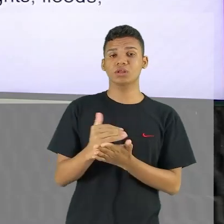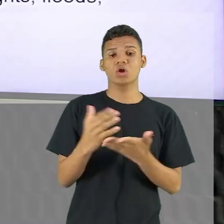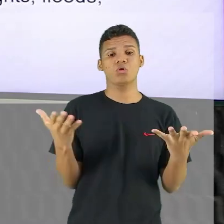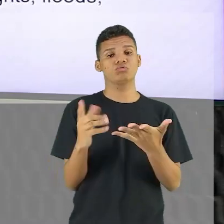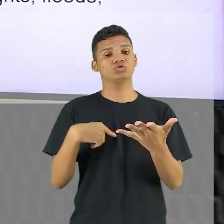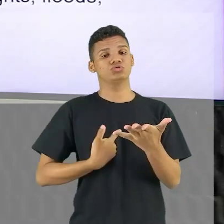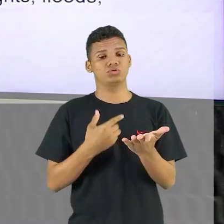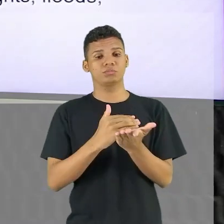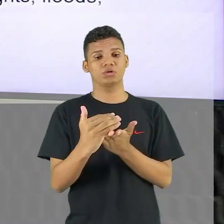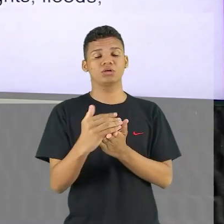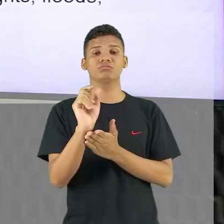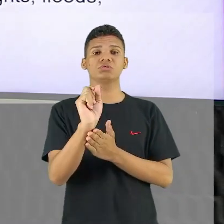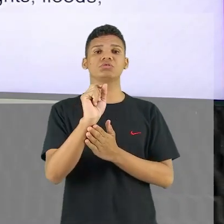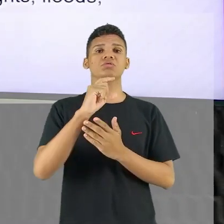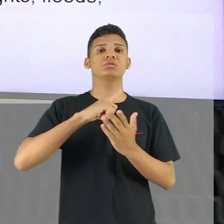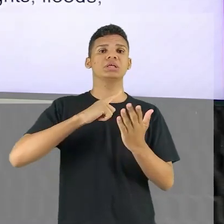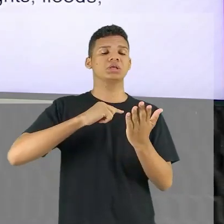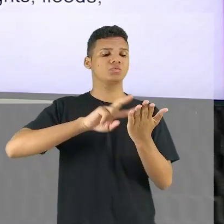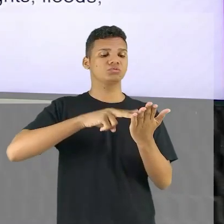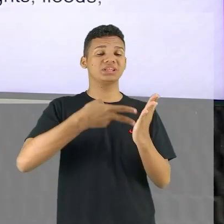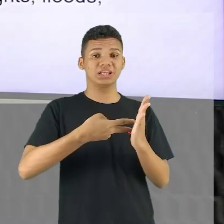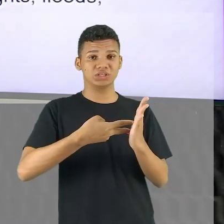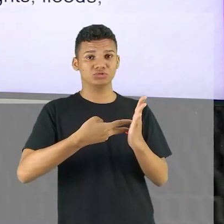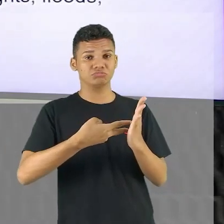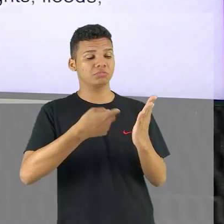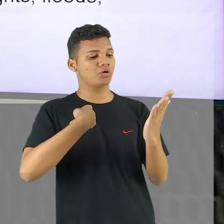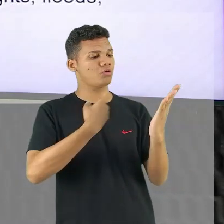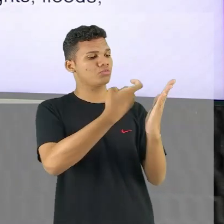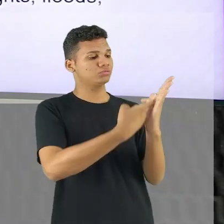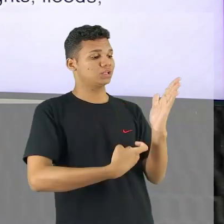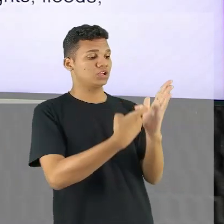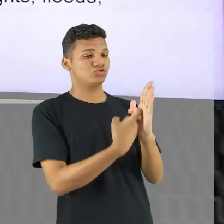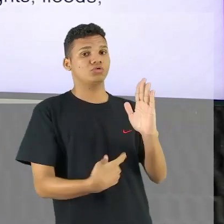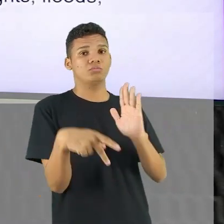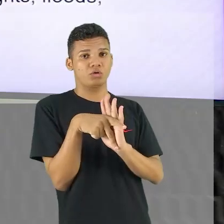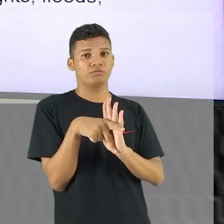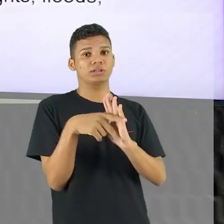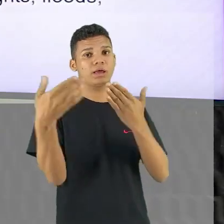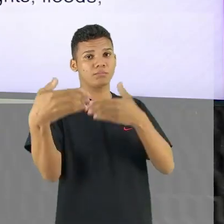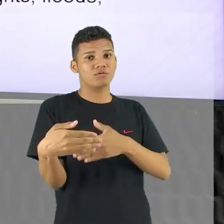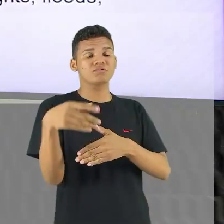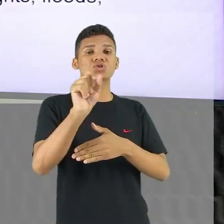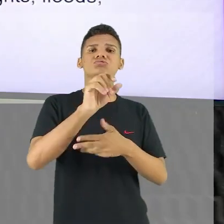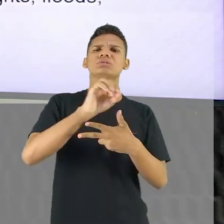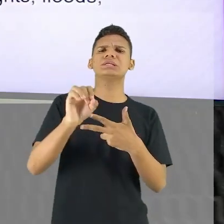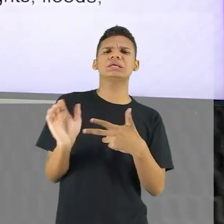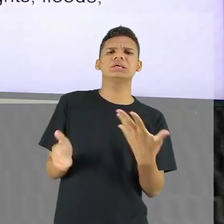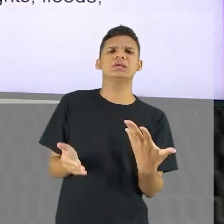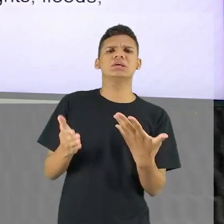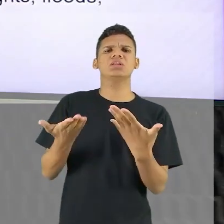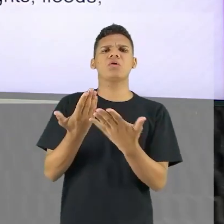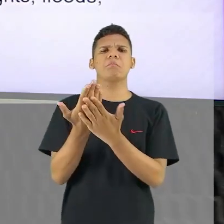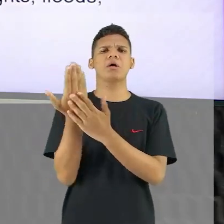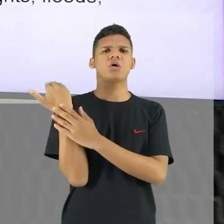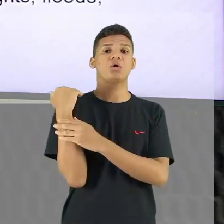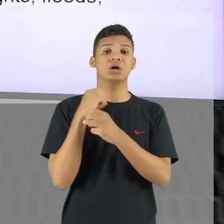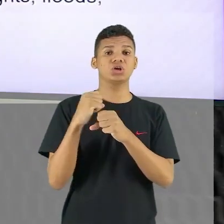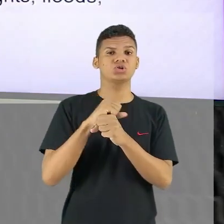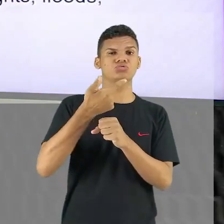vamos falar de um gênero textual que é muito frequente na prova do Enem. Para vocês terem uma ideia, na prova do ano